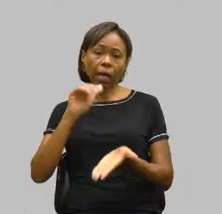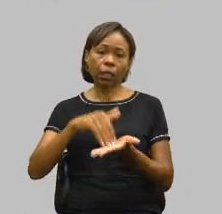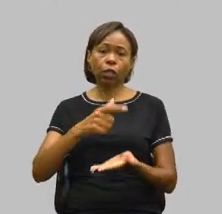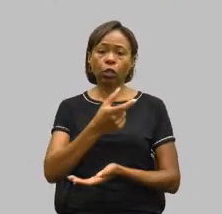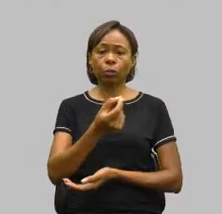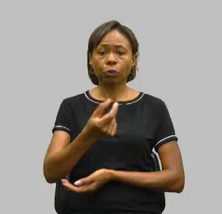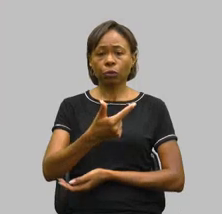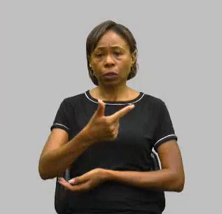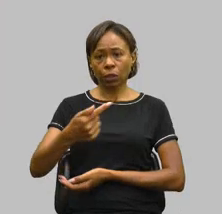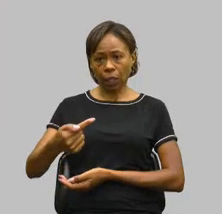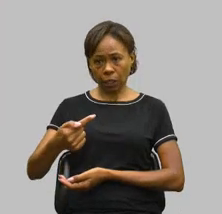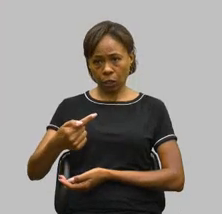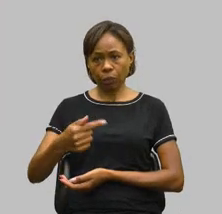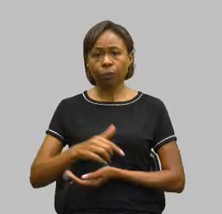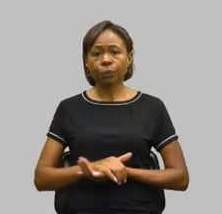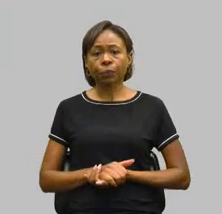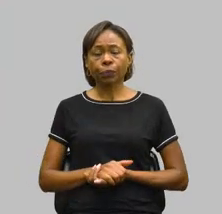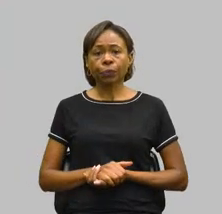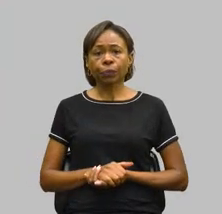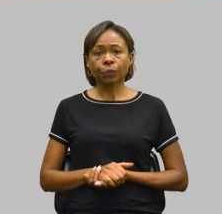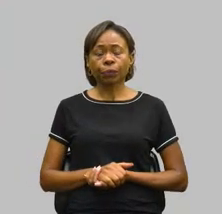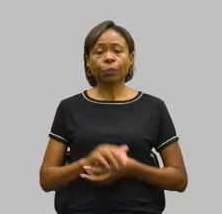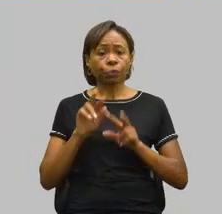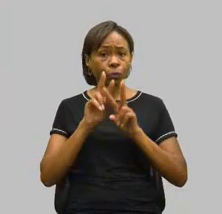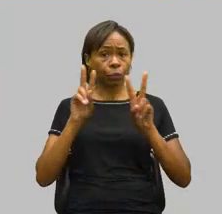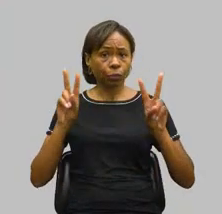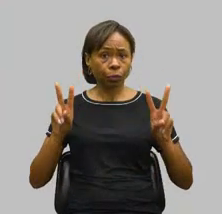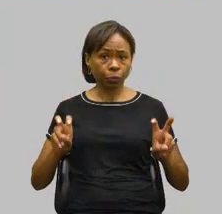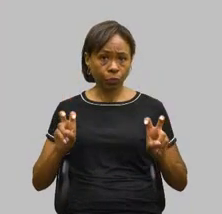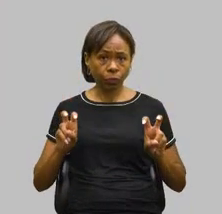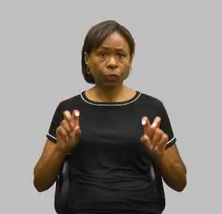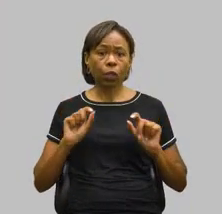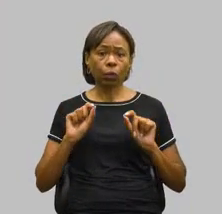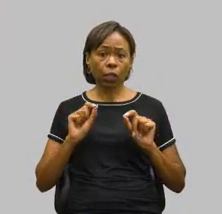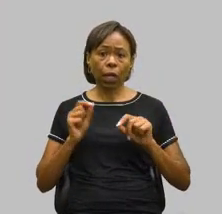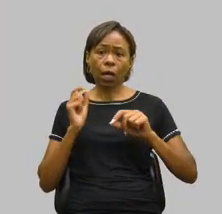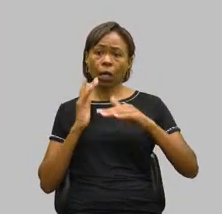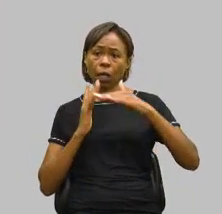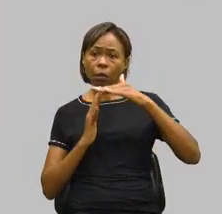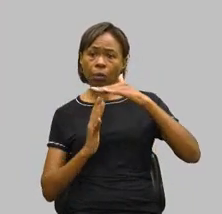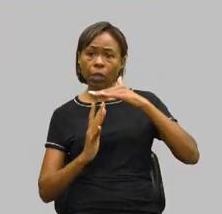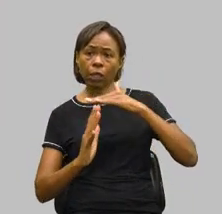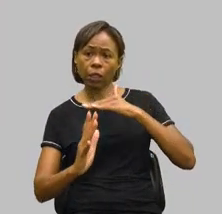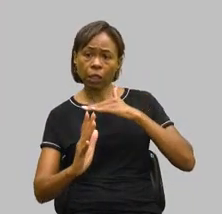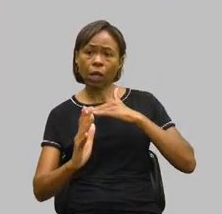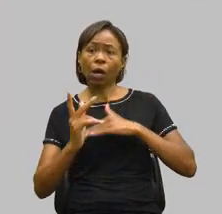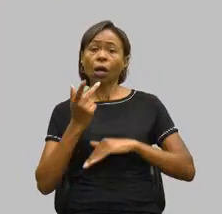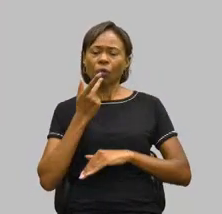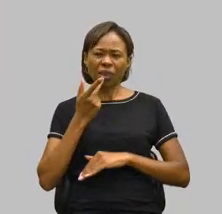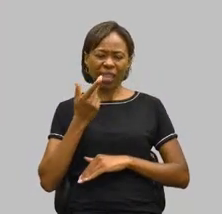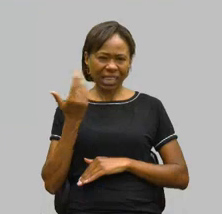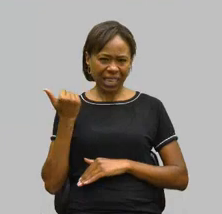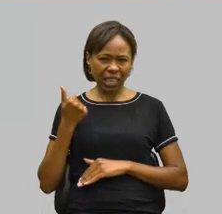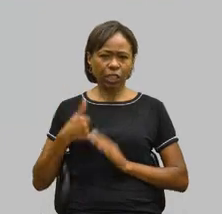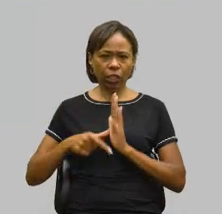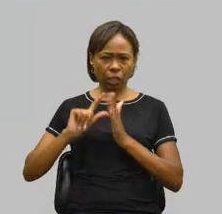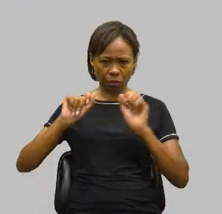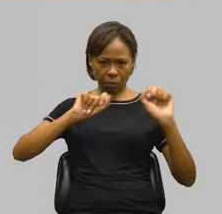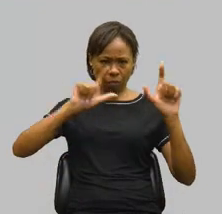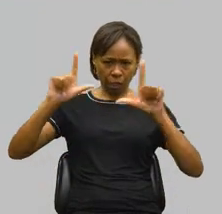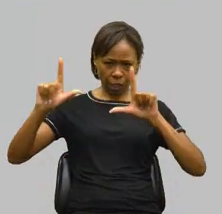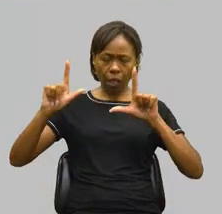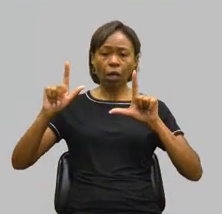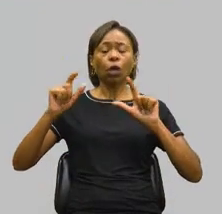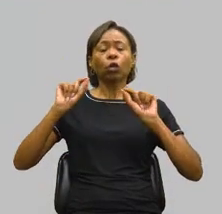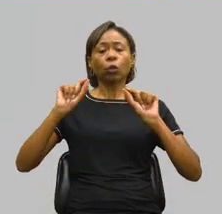eh da mesma forma sobre eh em relação à migração eu citei aqui também na apresentação que nós fizemos